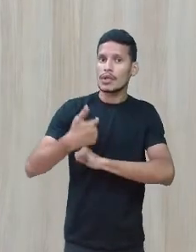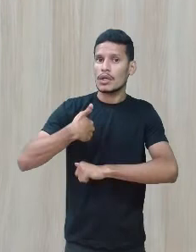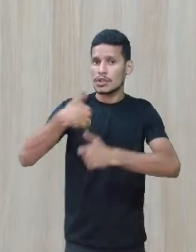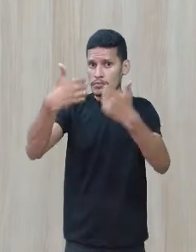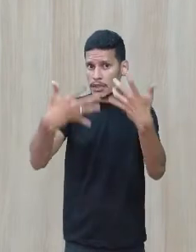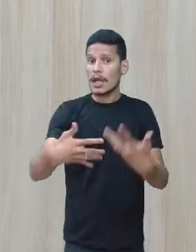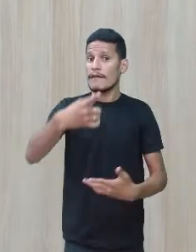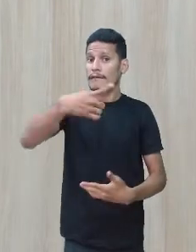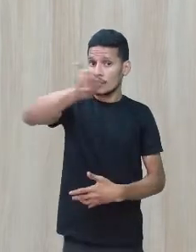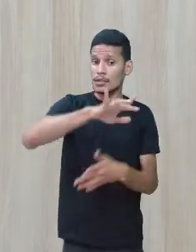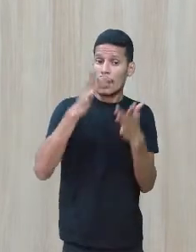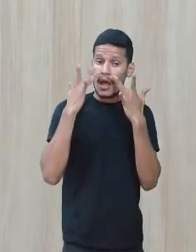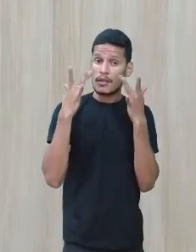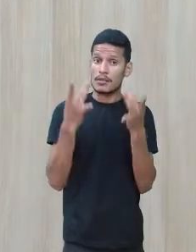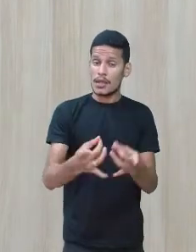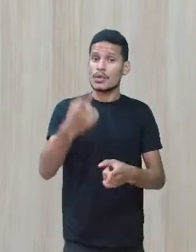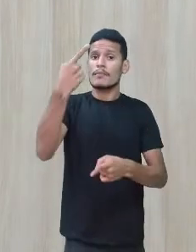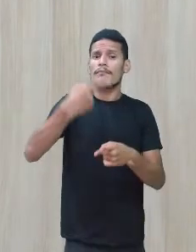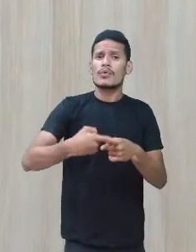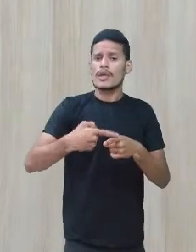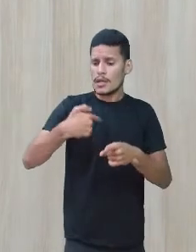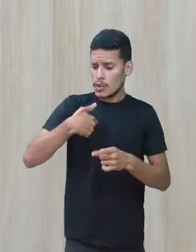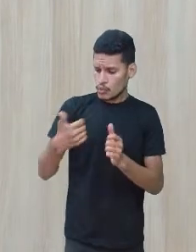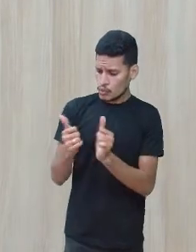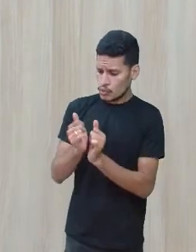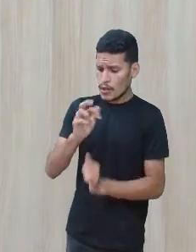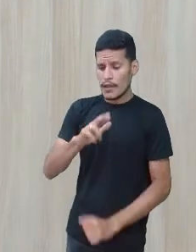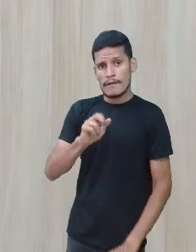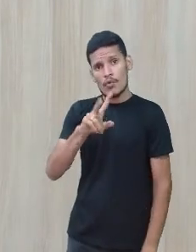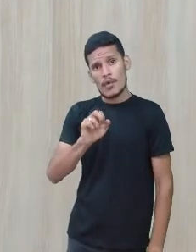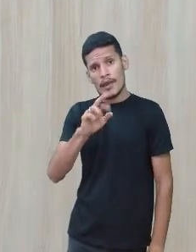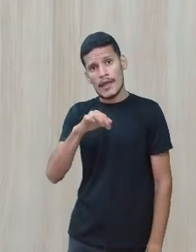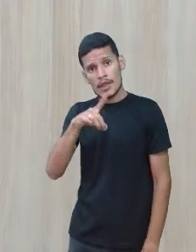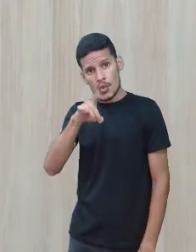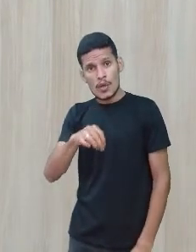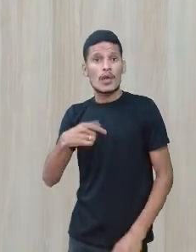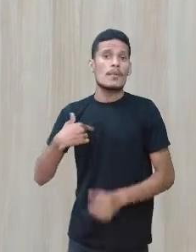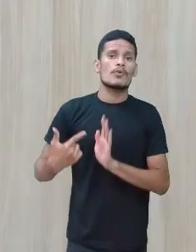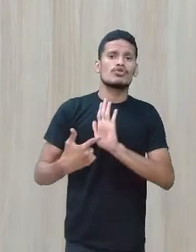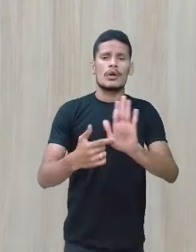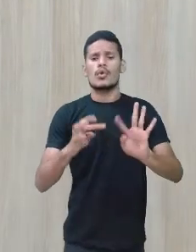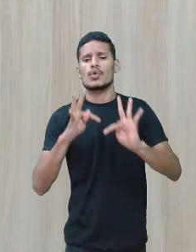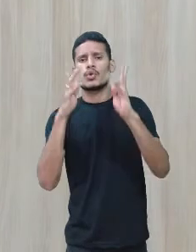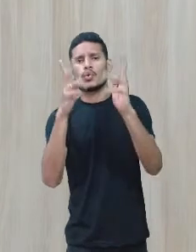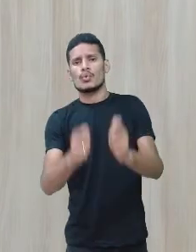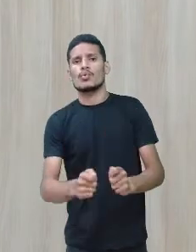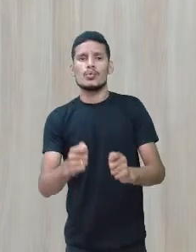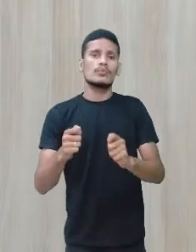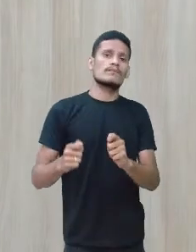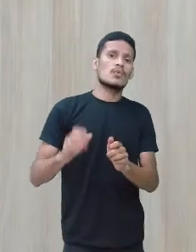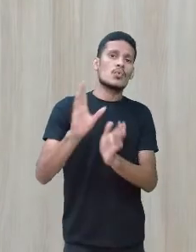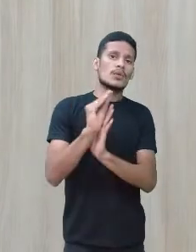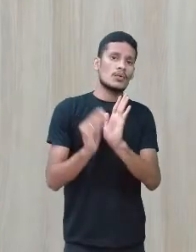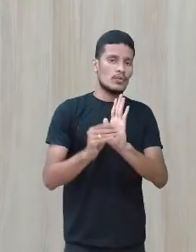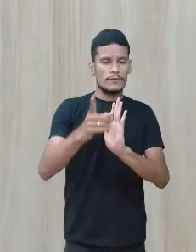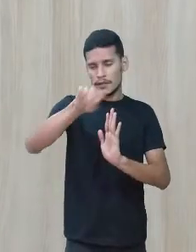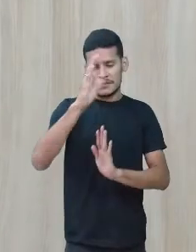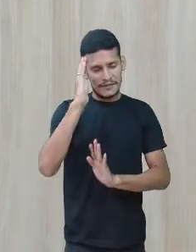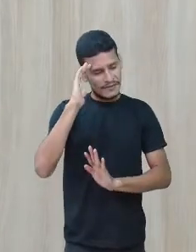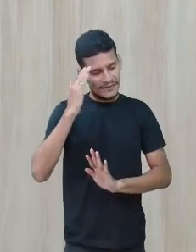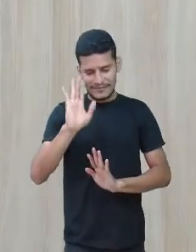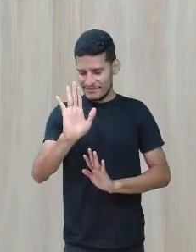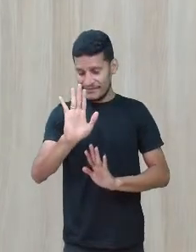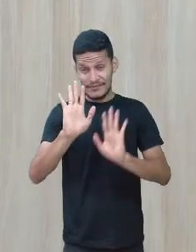e vocês fiquem ligados, porque eu e Revoreda, a gente vai trazer tanta coisa aqui pra vocês que vocês não estão entendendo, não. Mas aí,